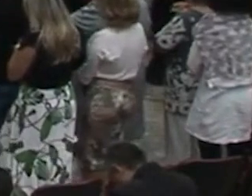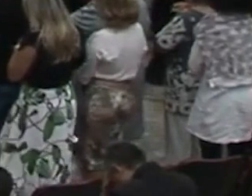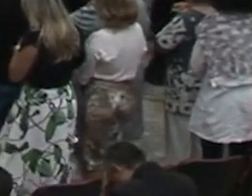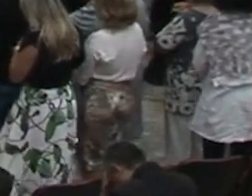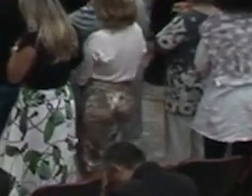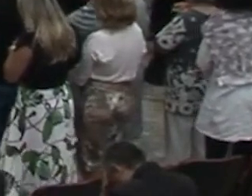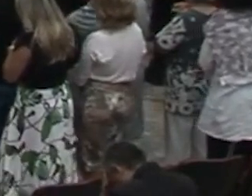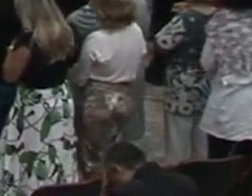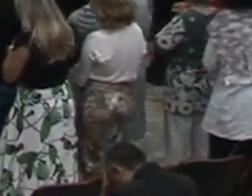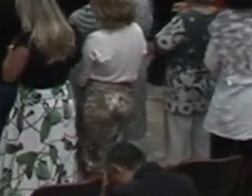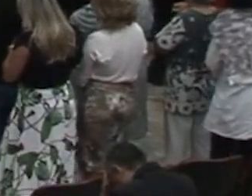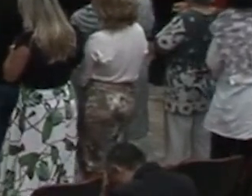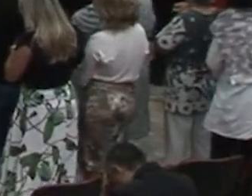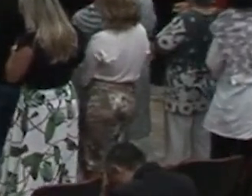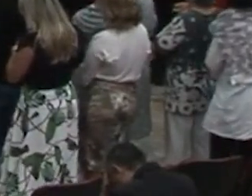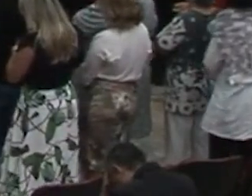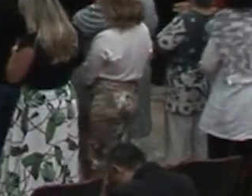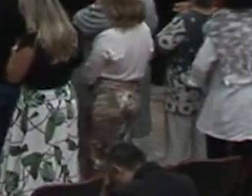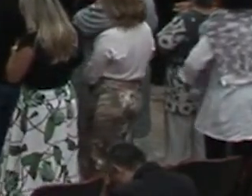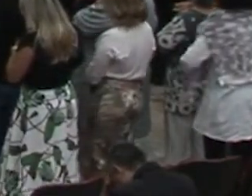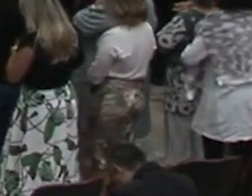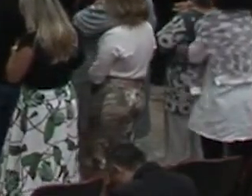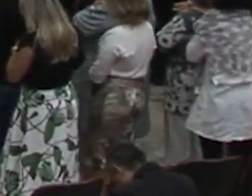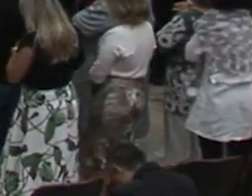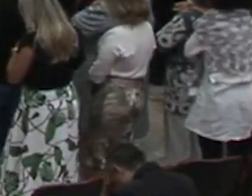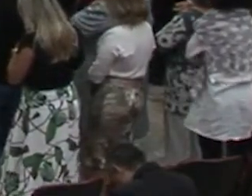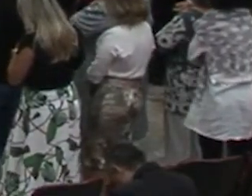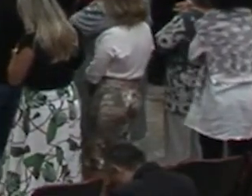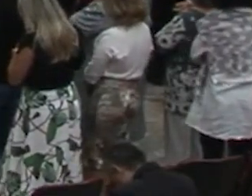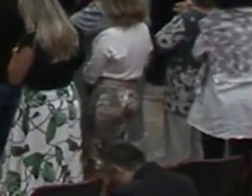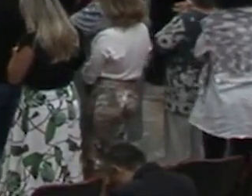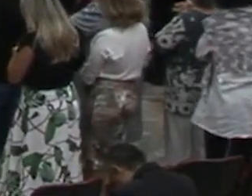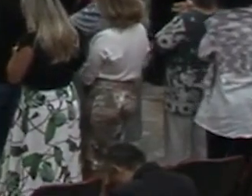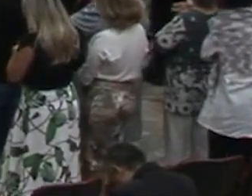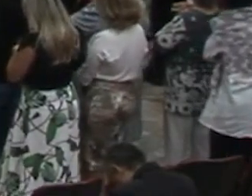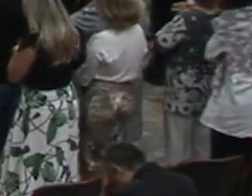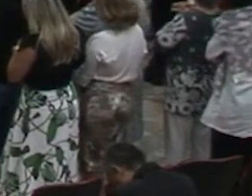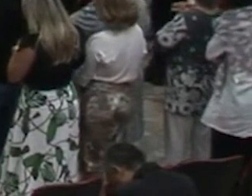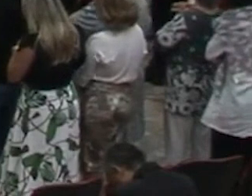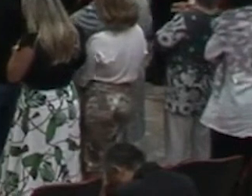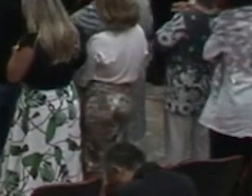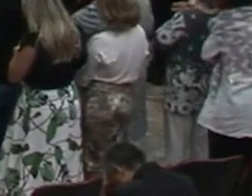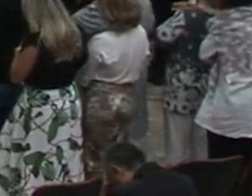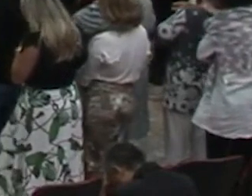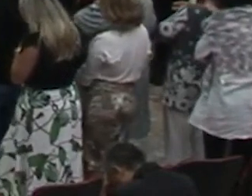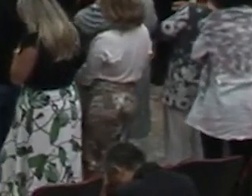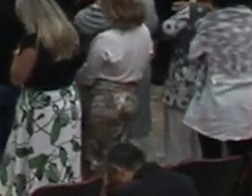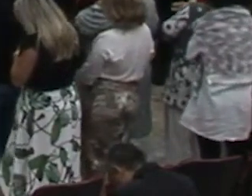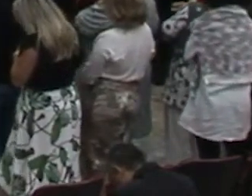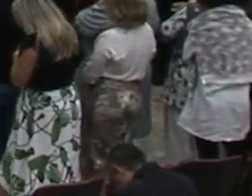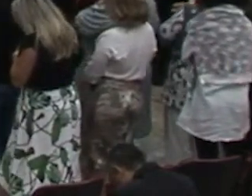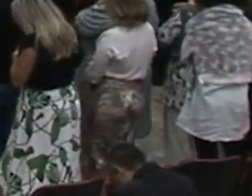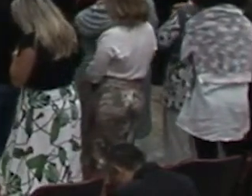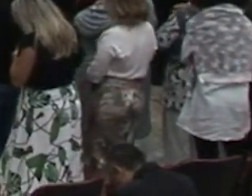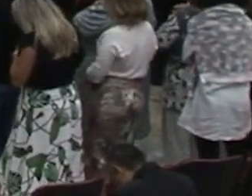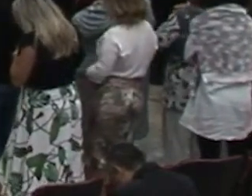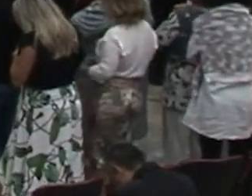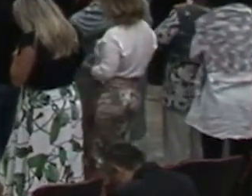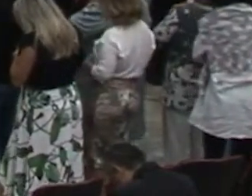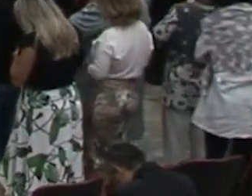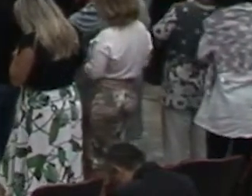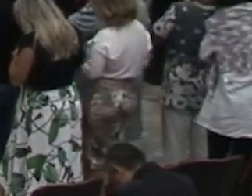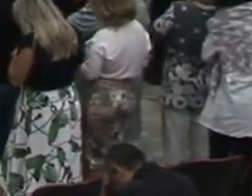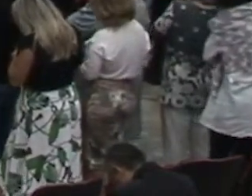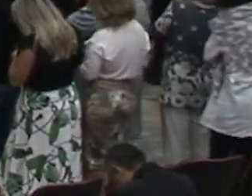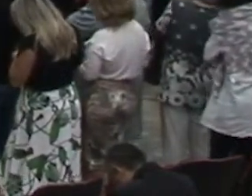Deus são ataques do inimigo contra a tua alma contra a tua vida mas você é uma escolhida de Deus você é